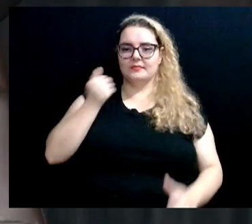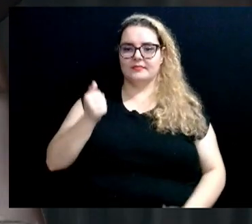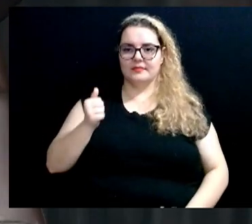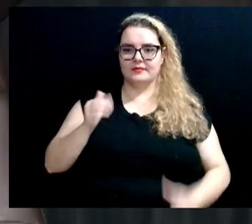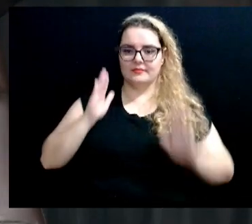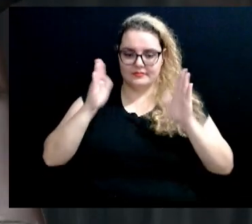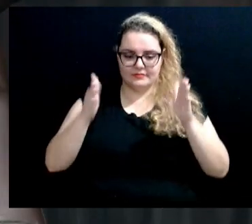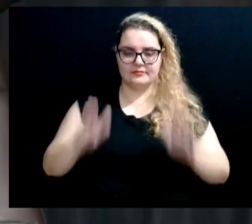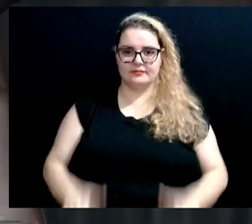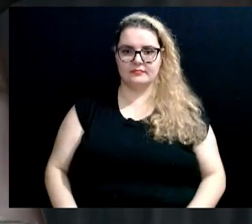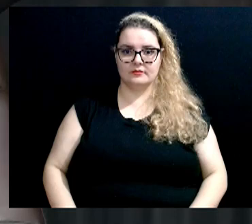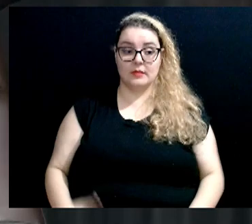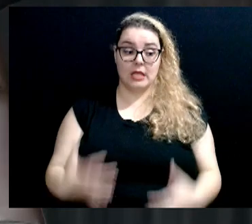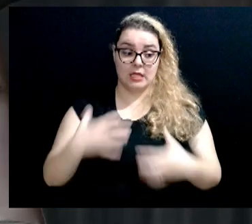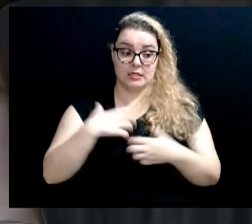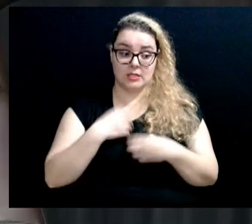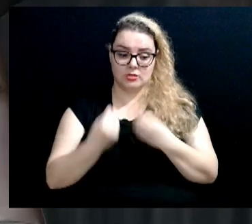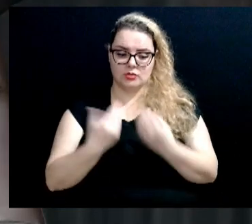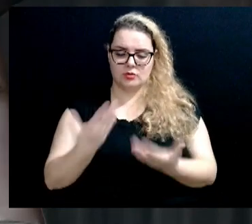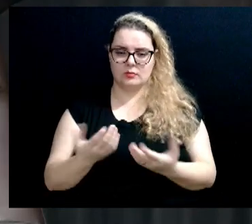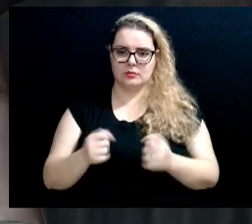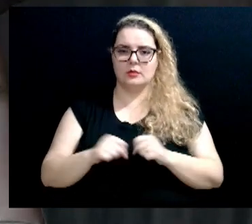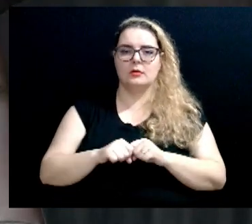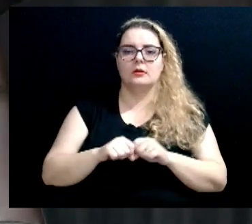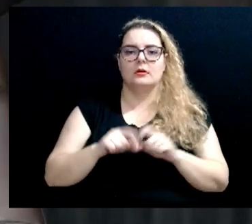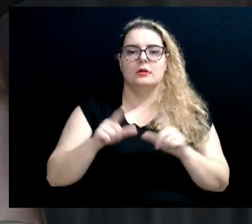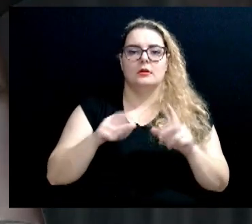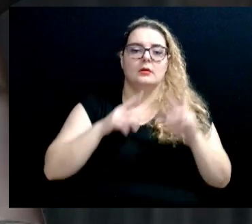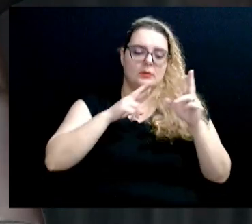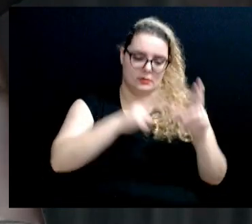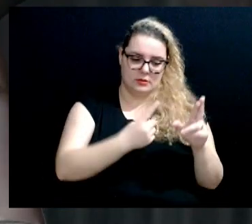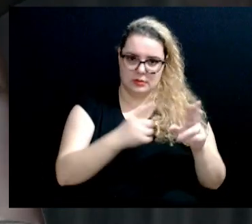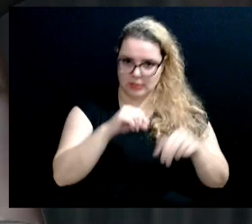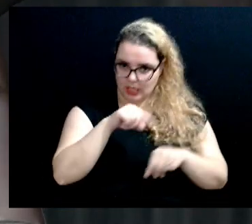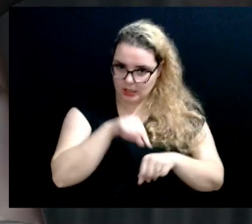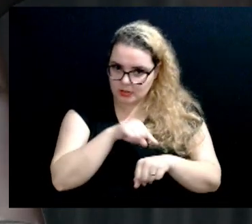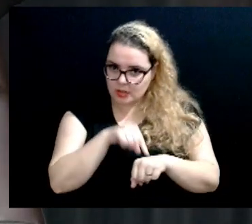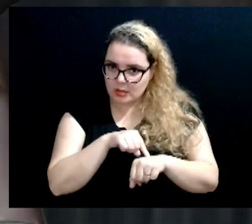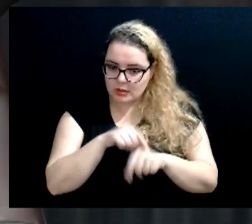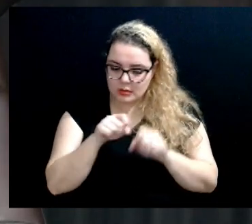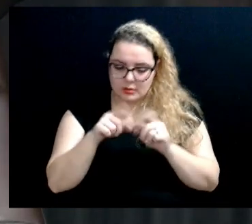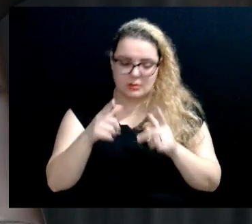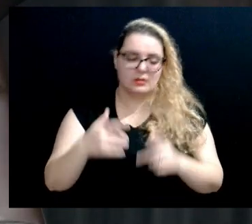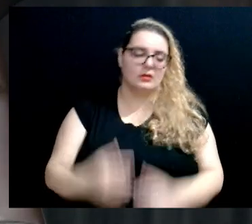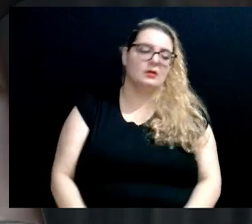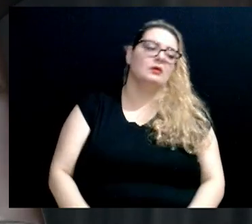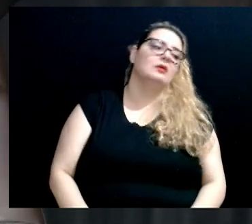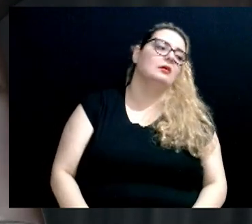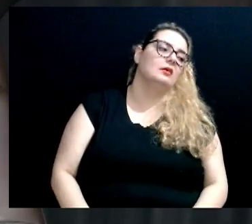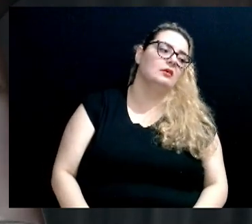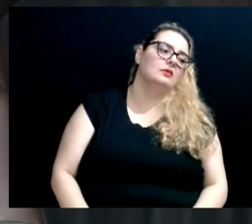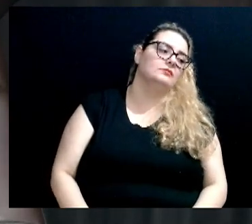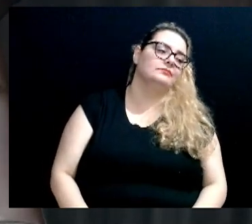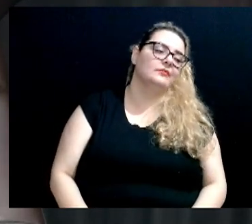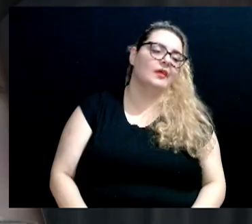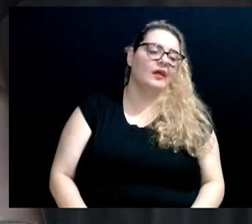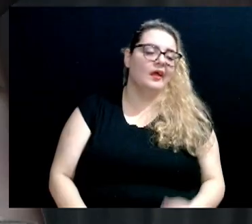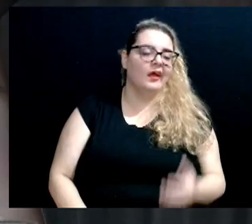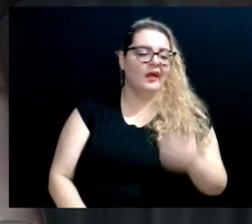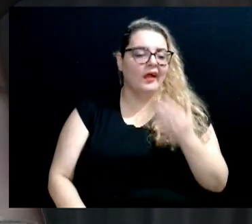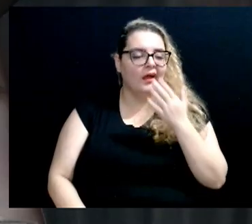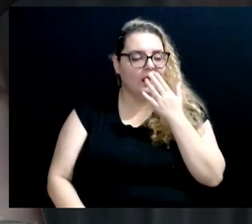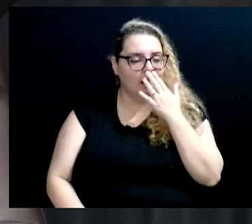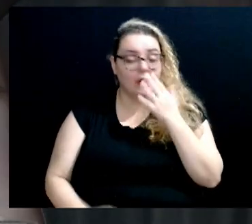como a gente está. Se eu durmo por 10 horas e eu acordo cansado, alguma coisa também não está boa. Exato.